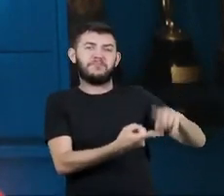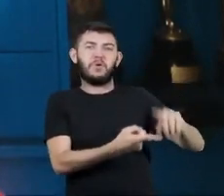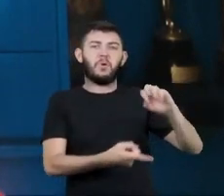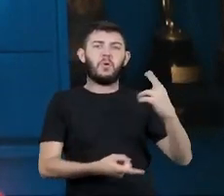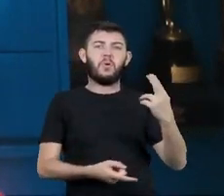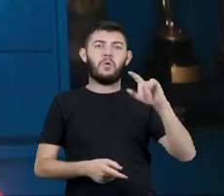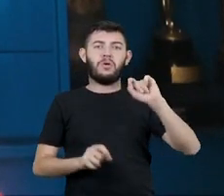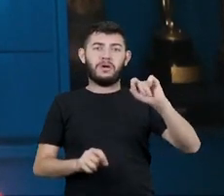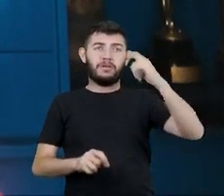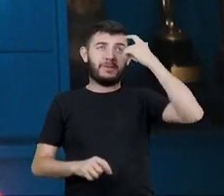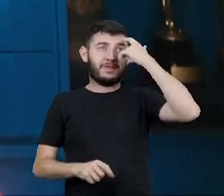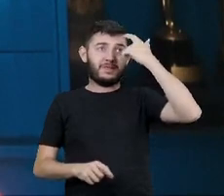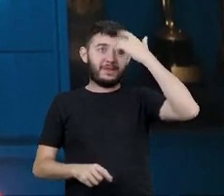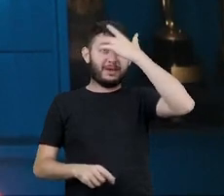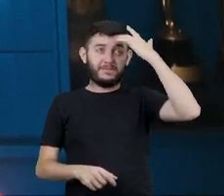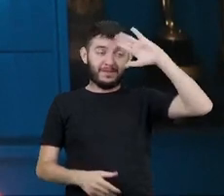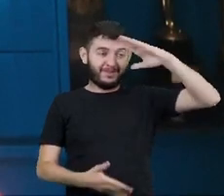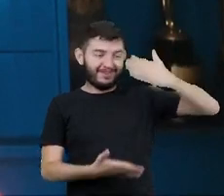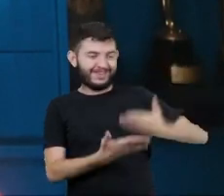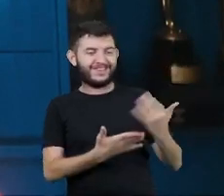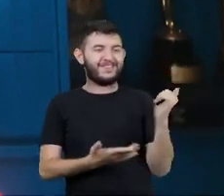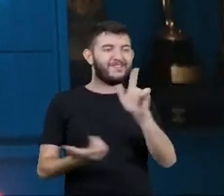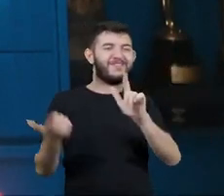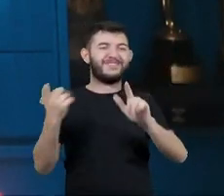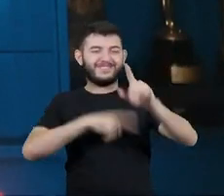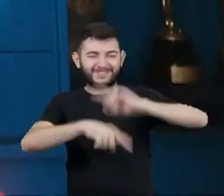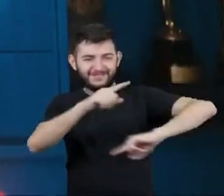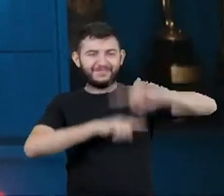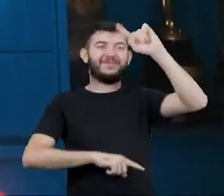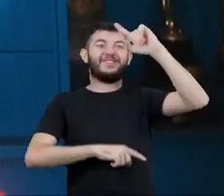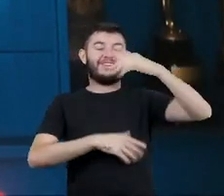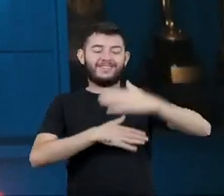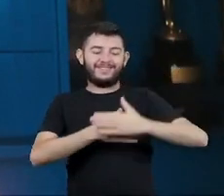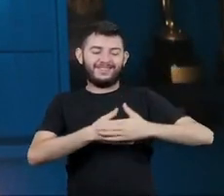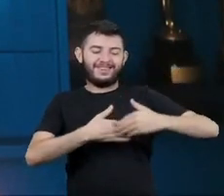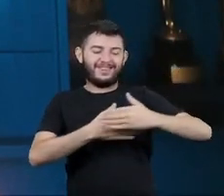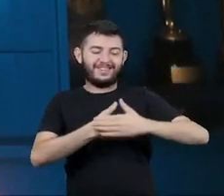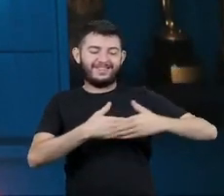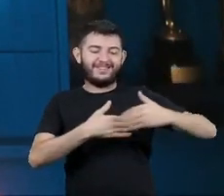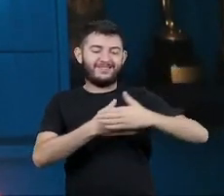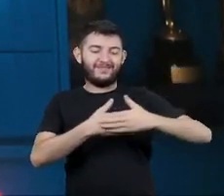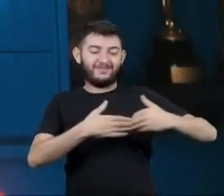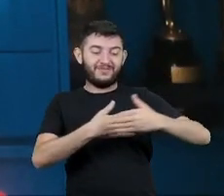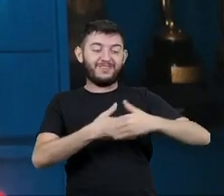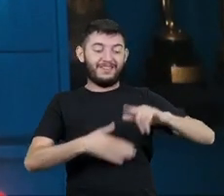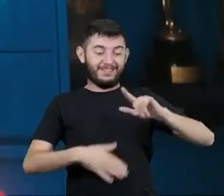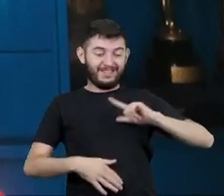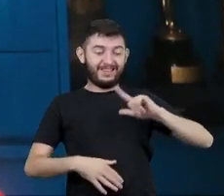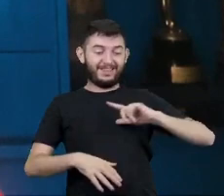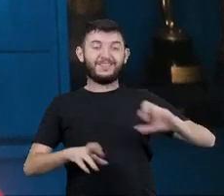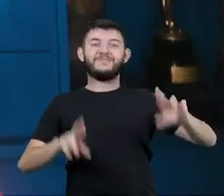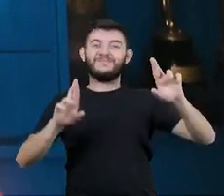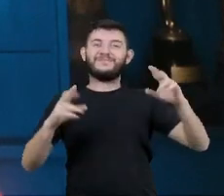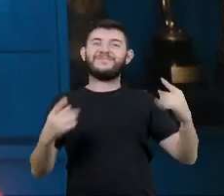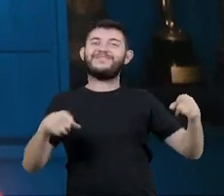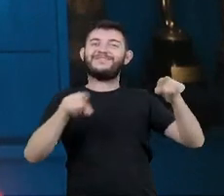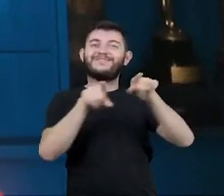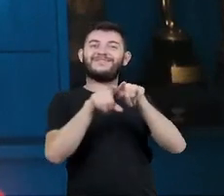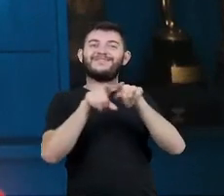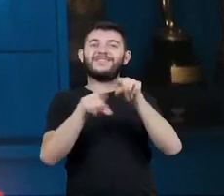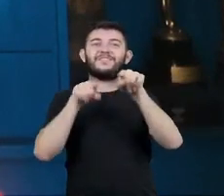enquanto houver ternura, há de haver esperança. Enquanto você sorrir por uma boa